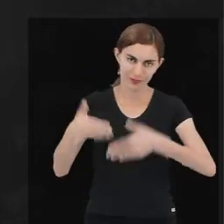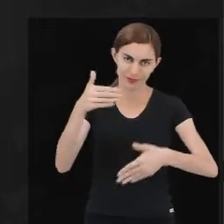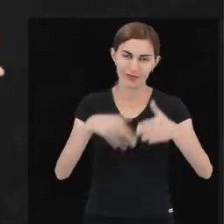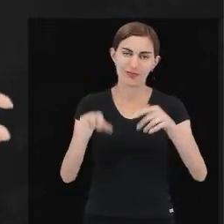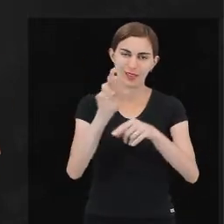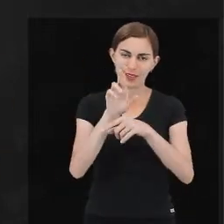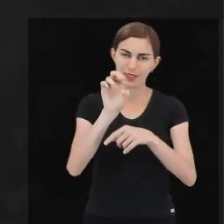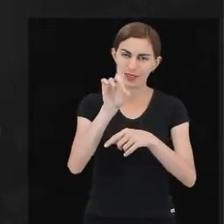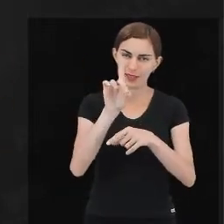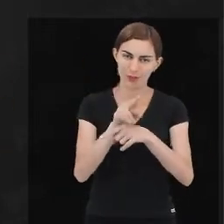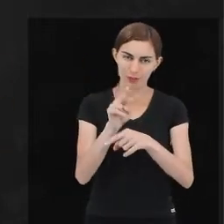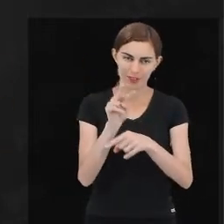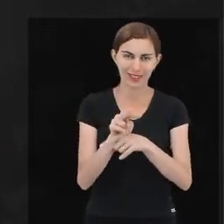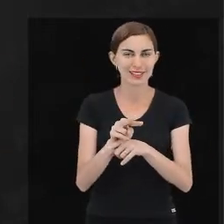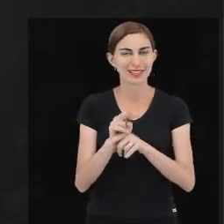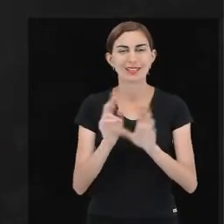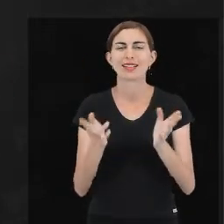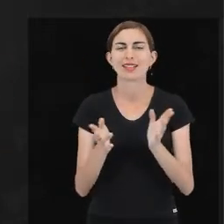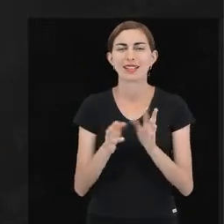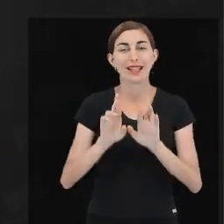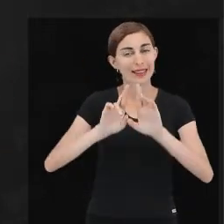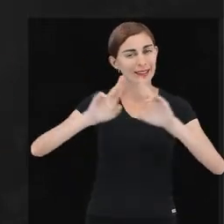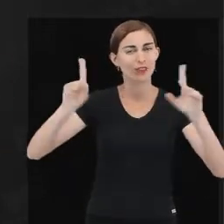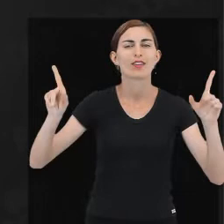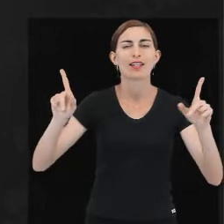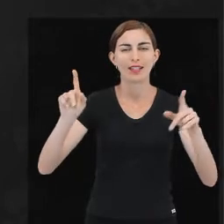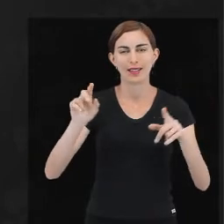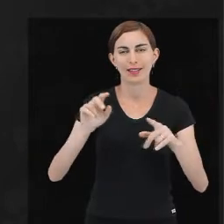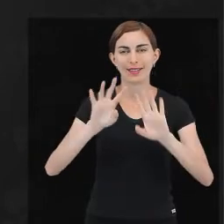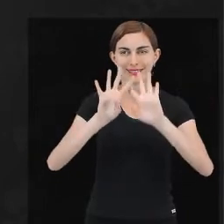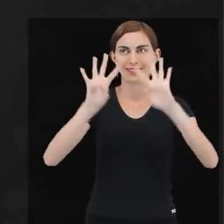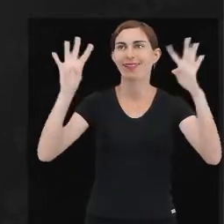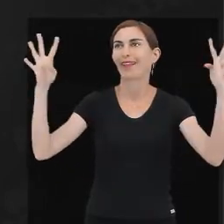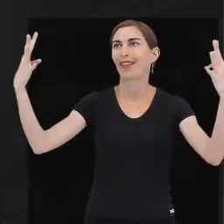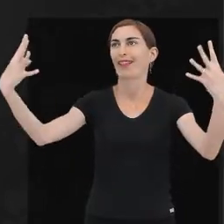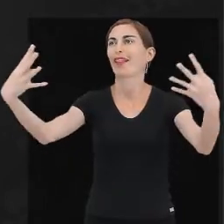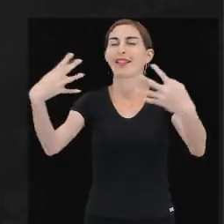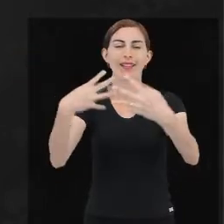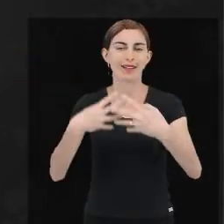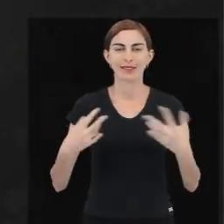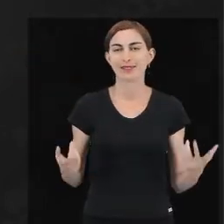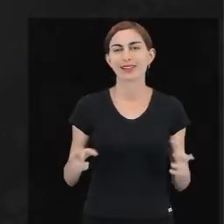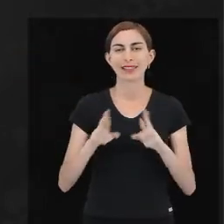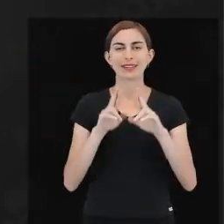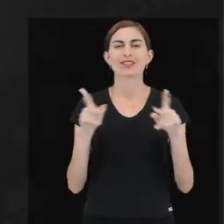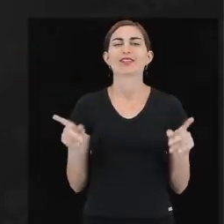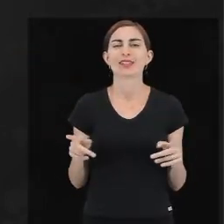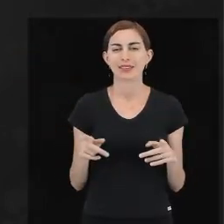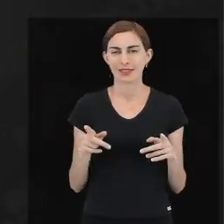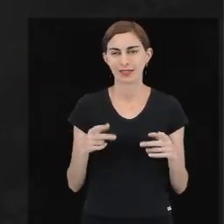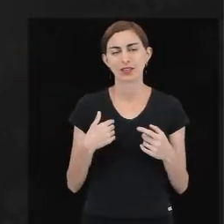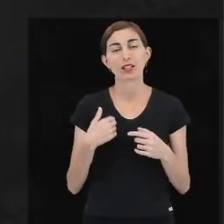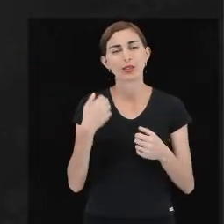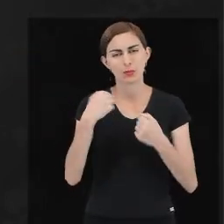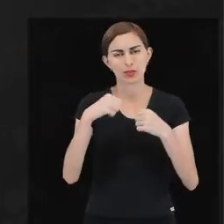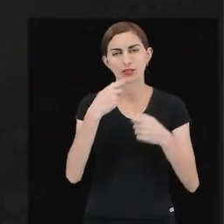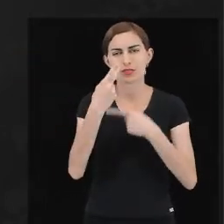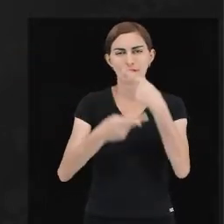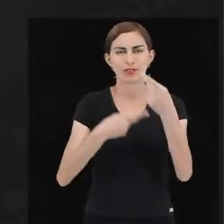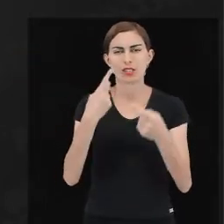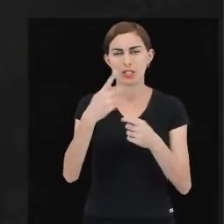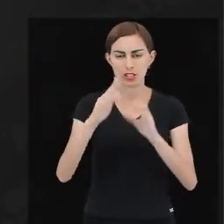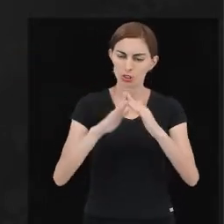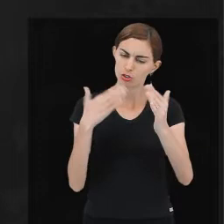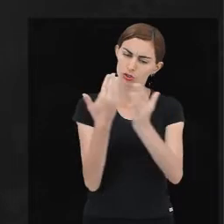de proteção, que difere da rede de proteção do ambiente, que muitas vezes a gente começa com esse trocadilho, eu preciso falar para você que